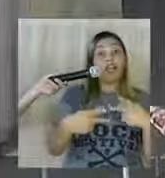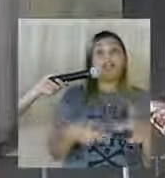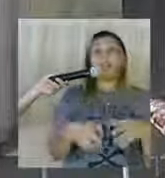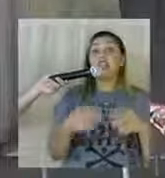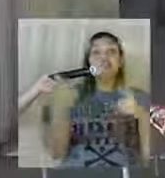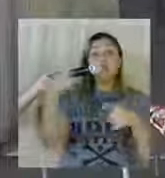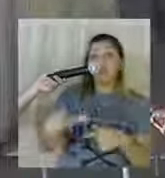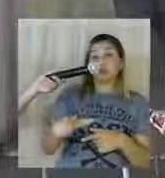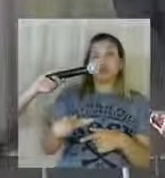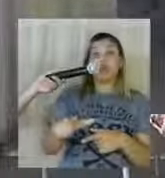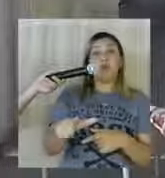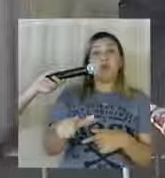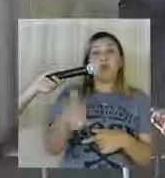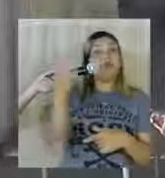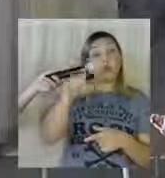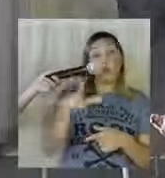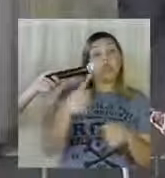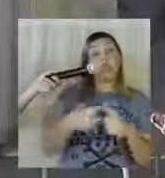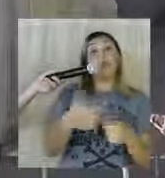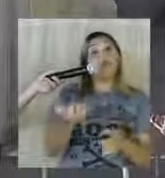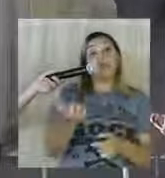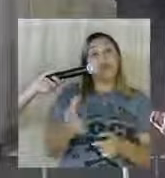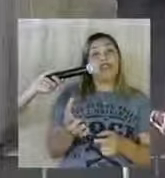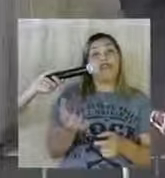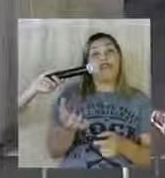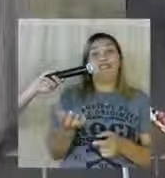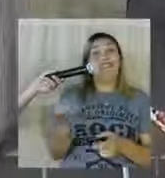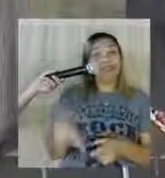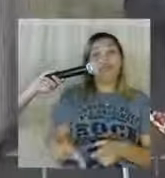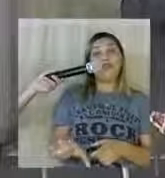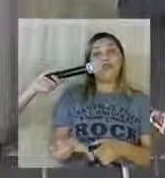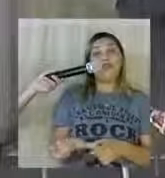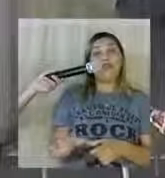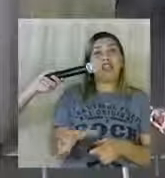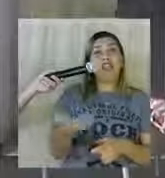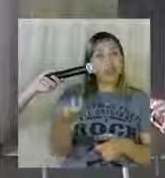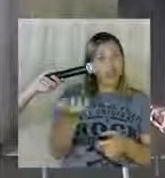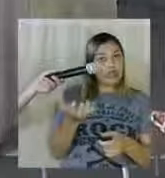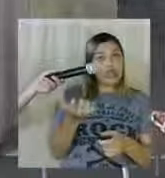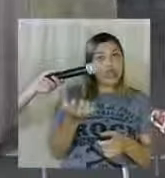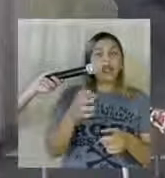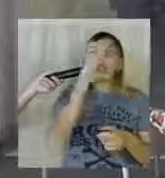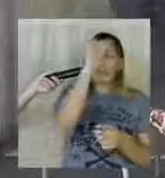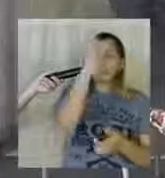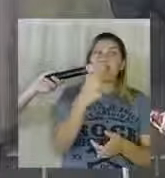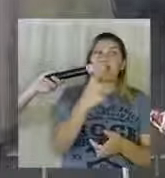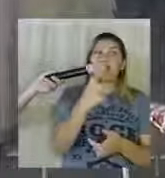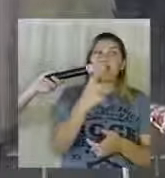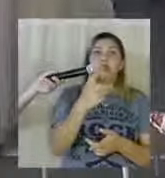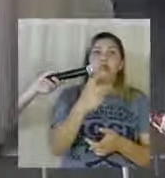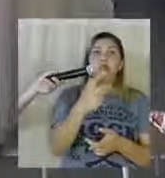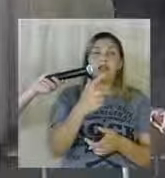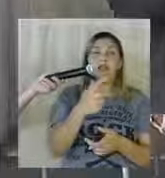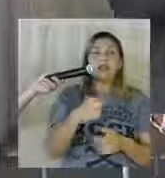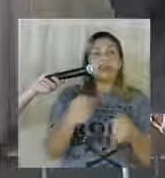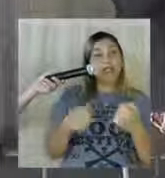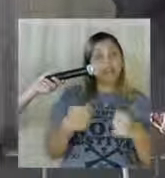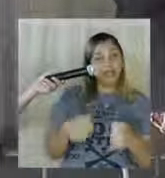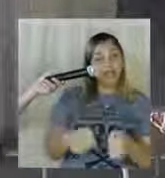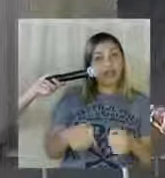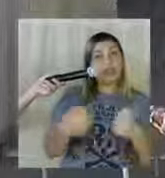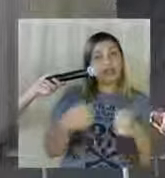fala, eu não consigo, não consegue porque não quer. Ele não quer. Quem quer, aprende. Né?